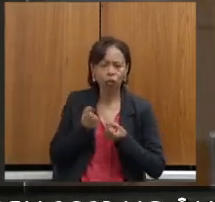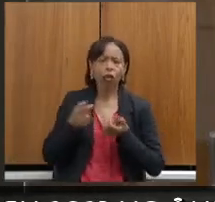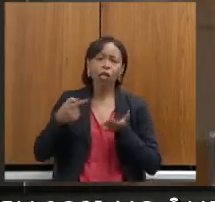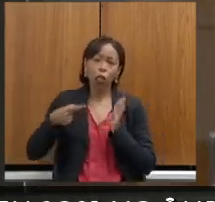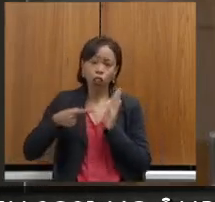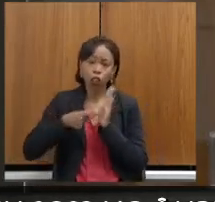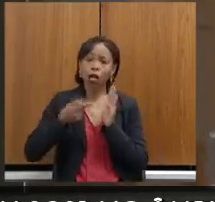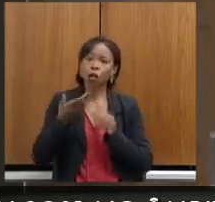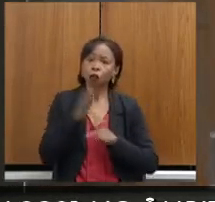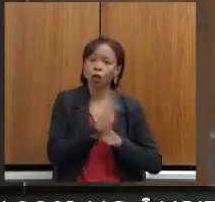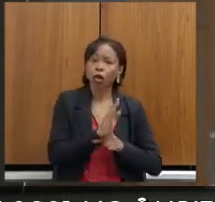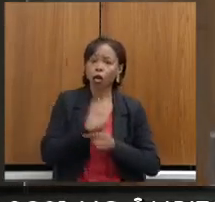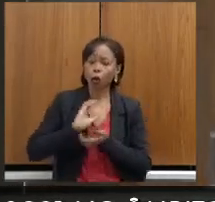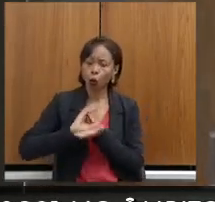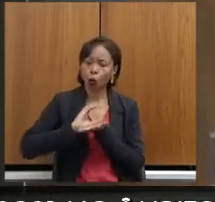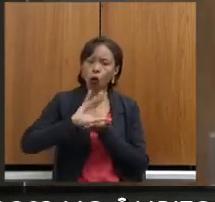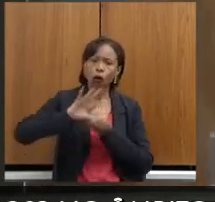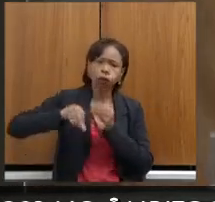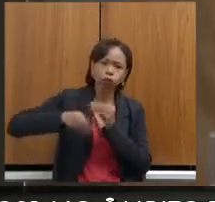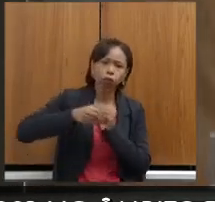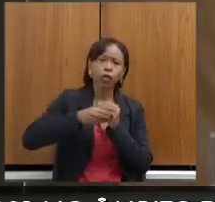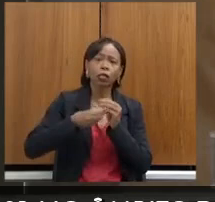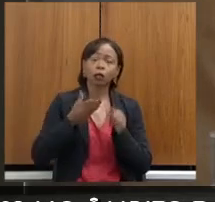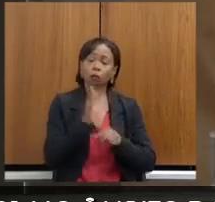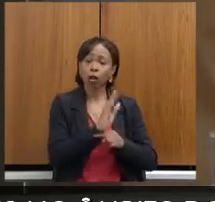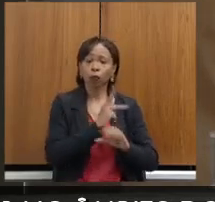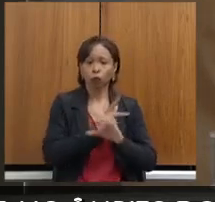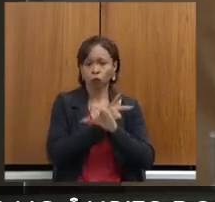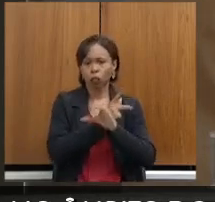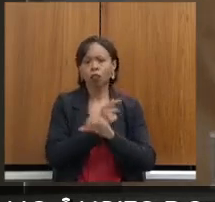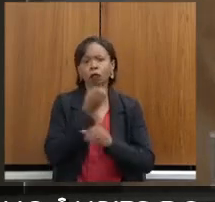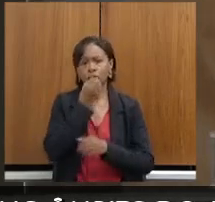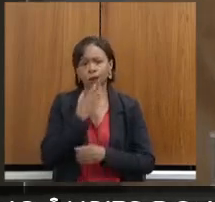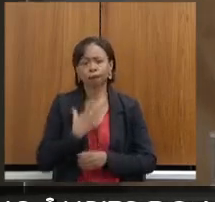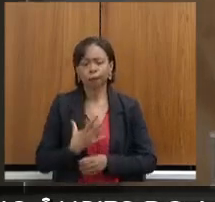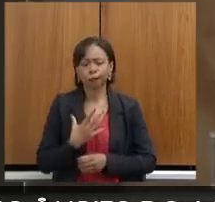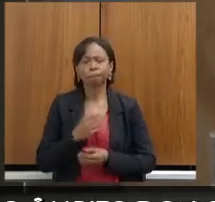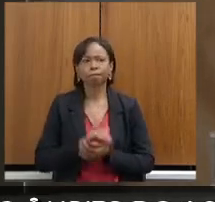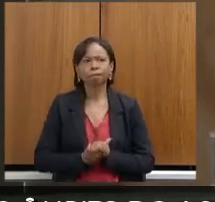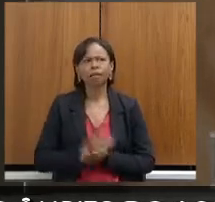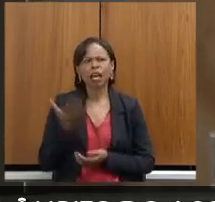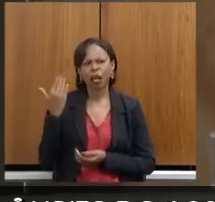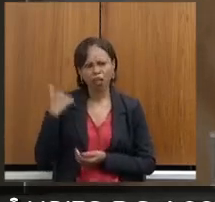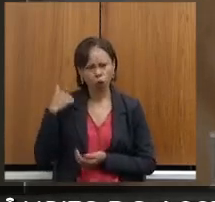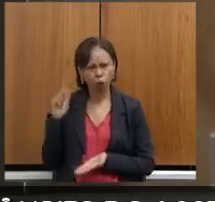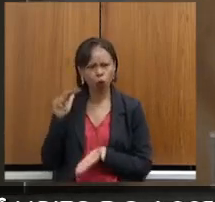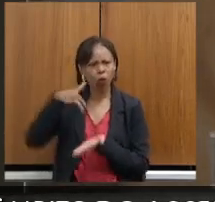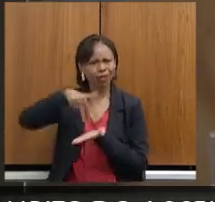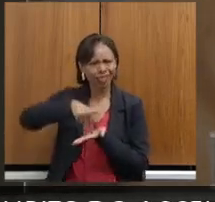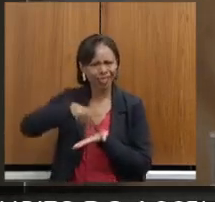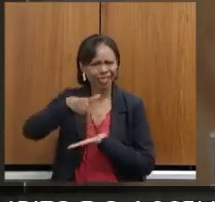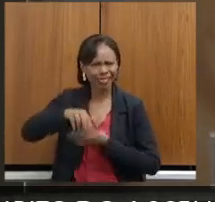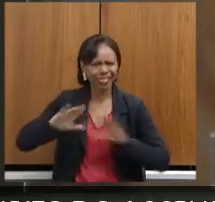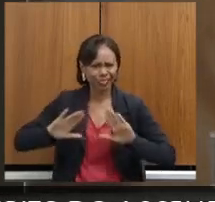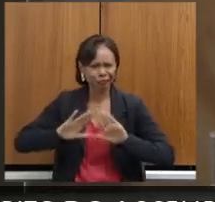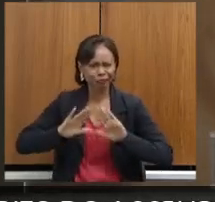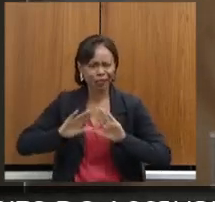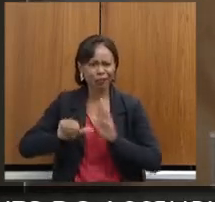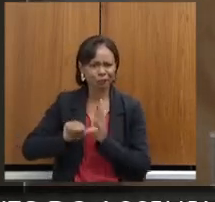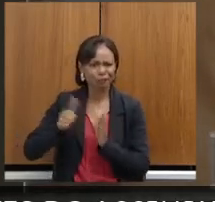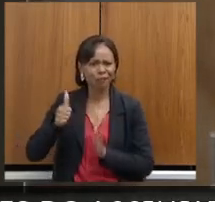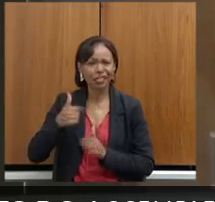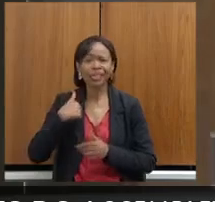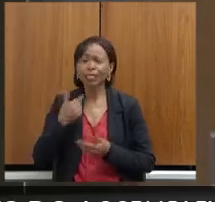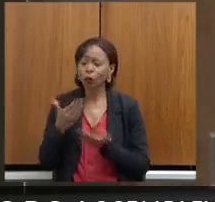as suas emendas para polícia civil e são sempre muito bem-vindas né Bom dia aqui na sua casa a gente ia falar com alguns colegas